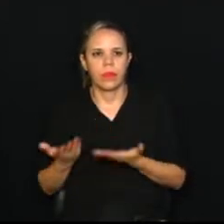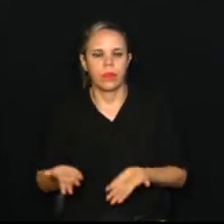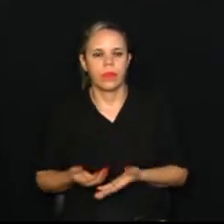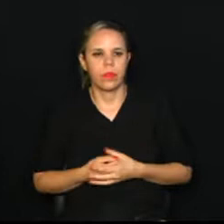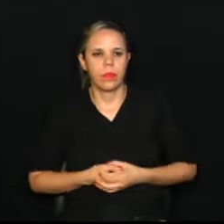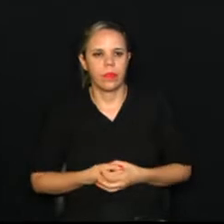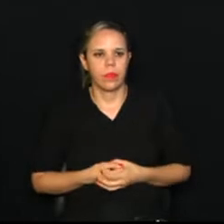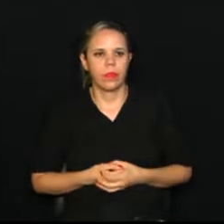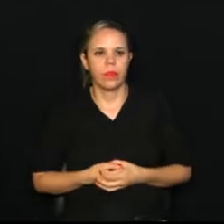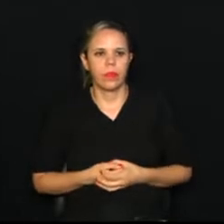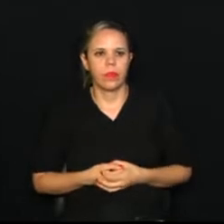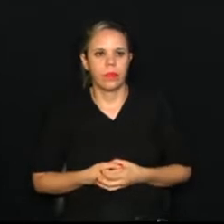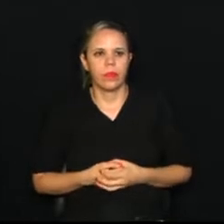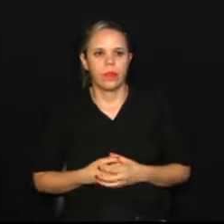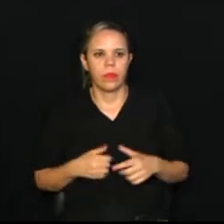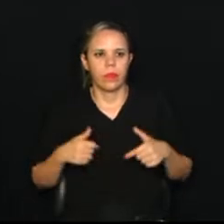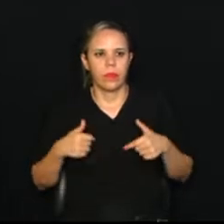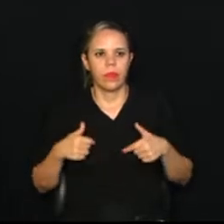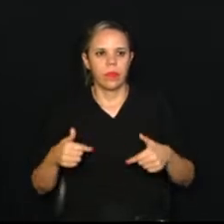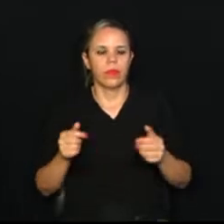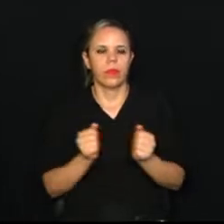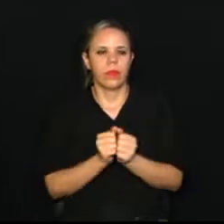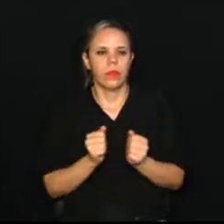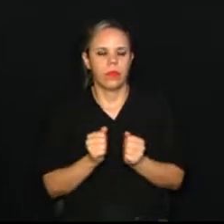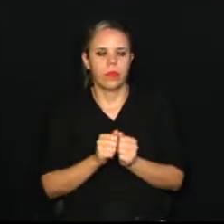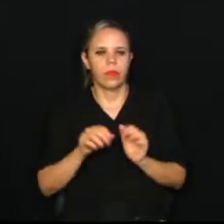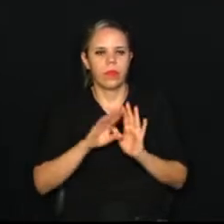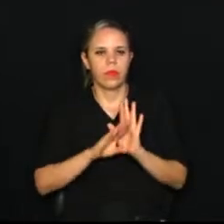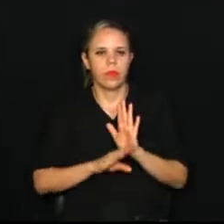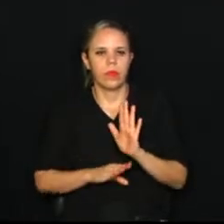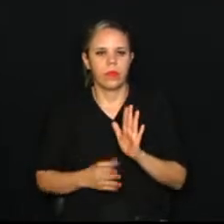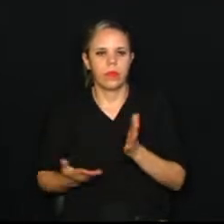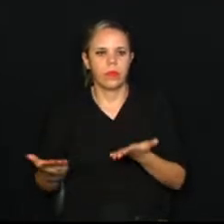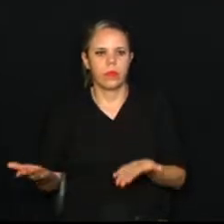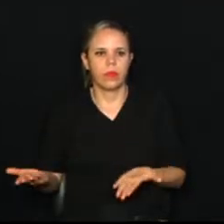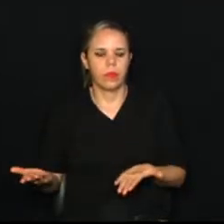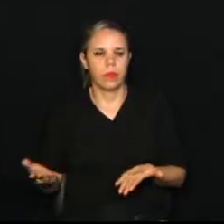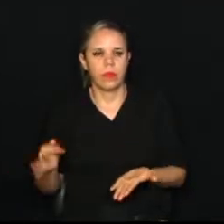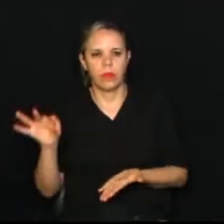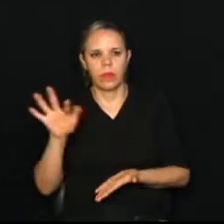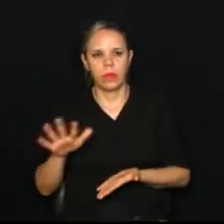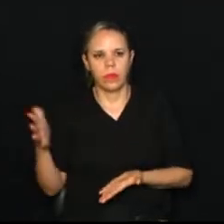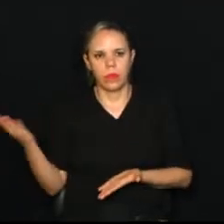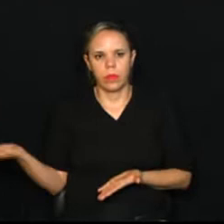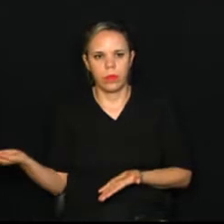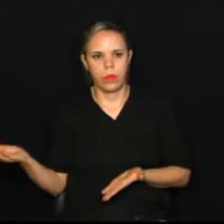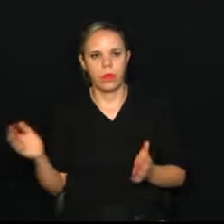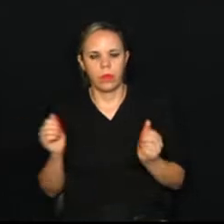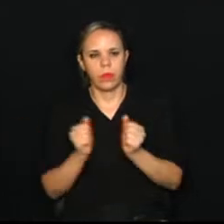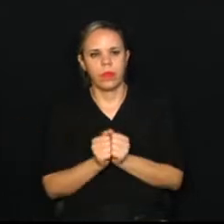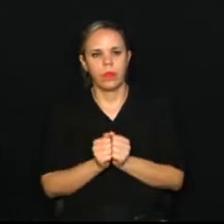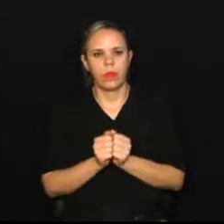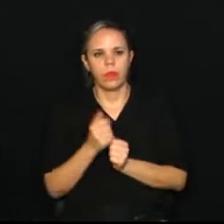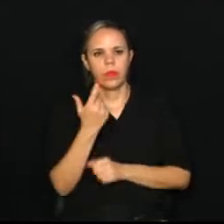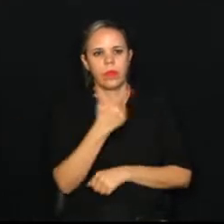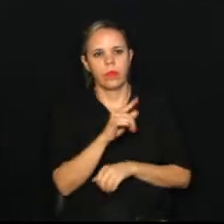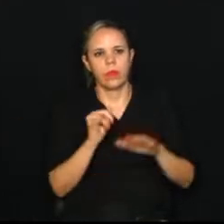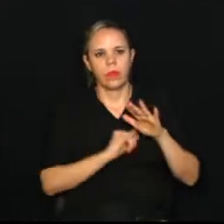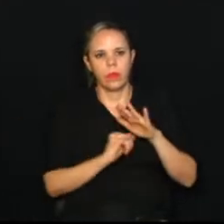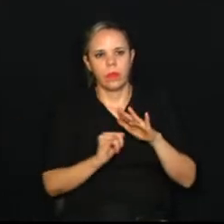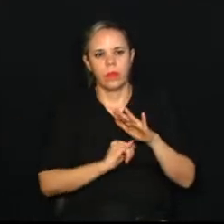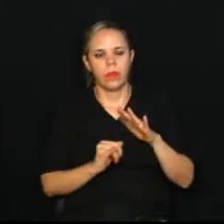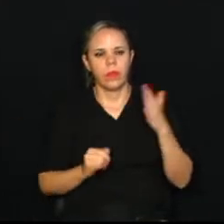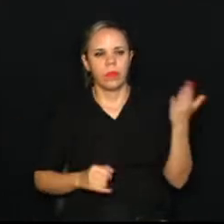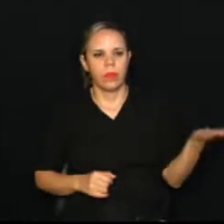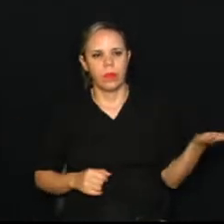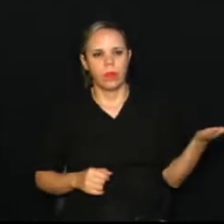a nossa ação junto a programas que são programas federais e que juntam outras entidades